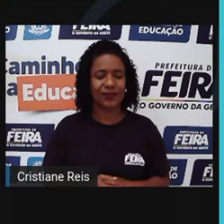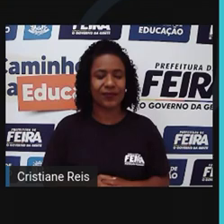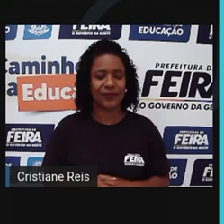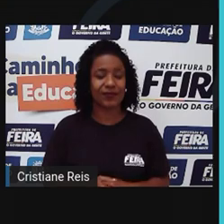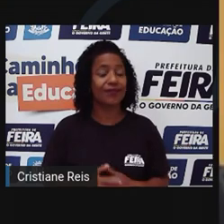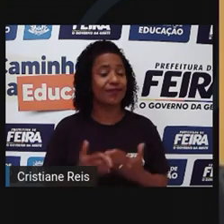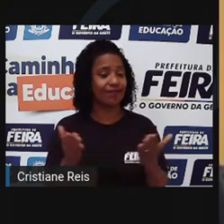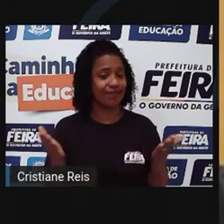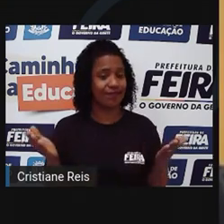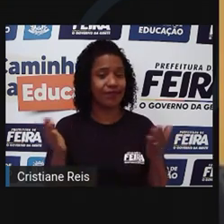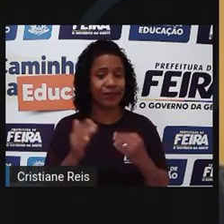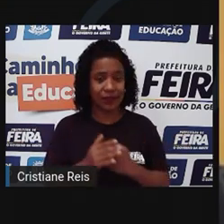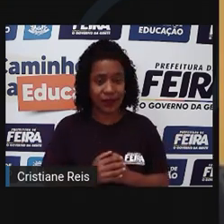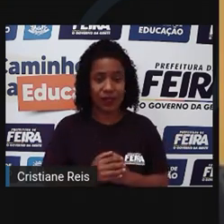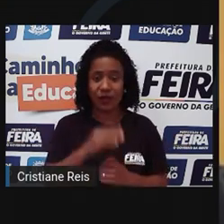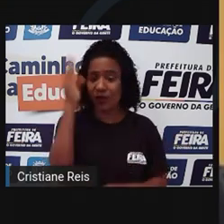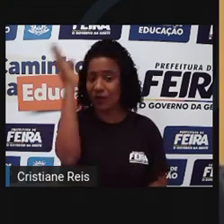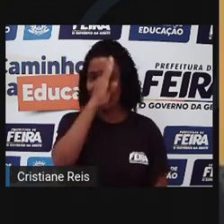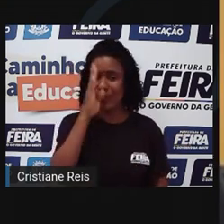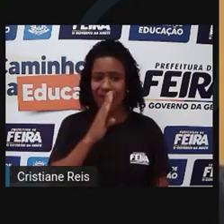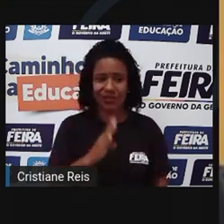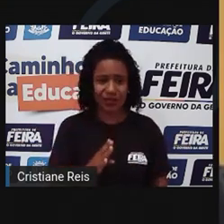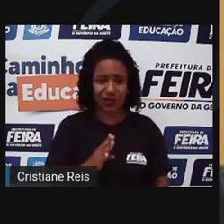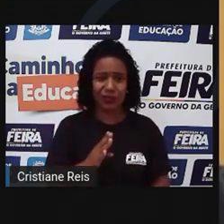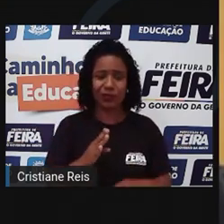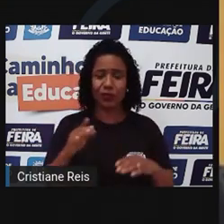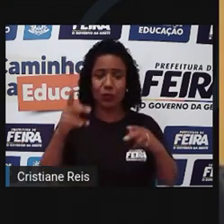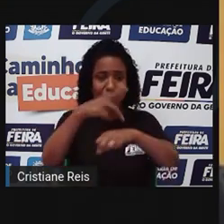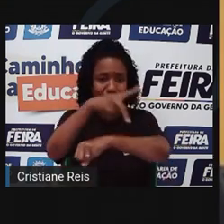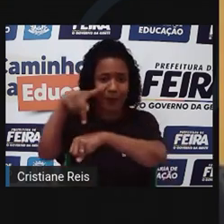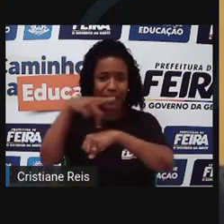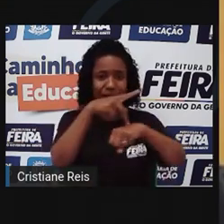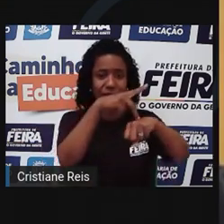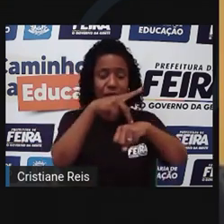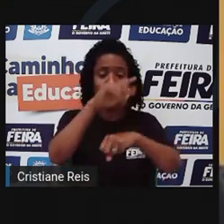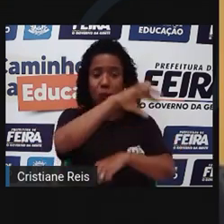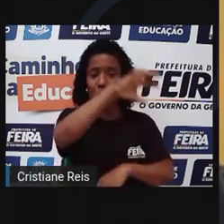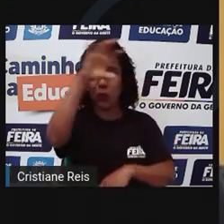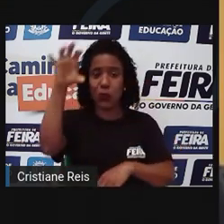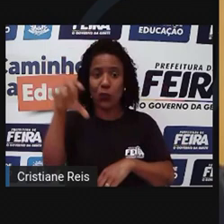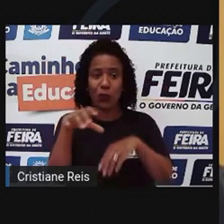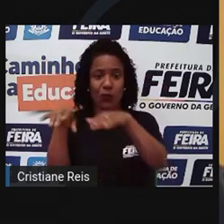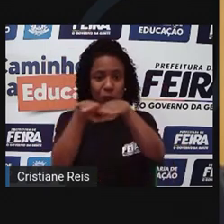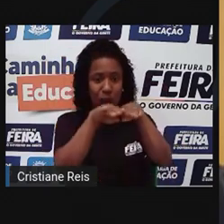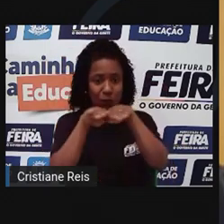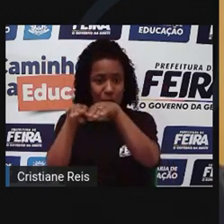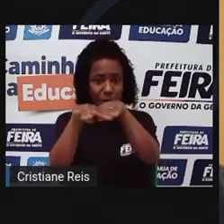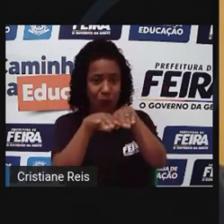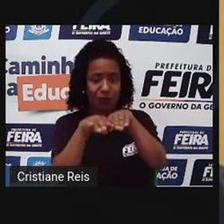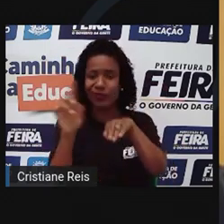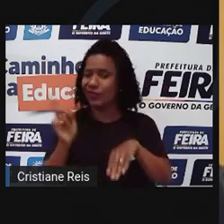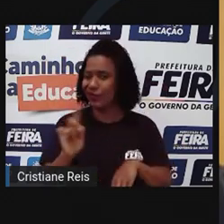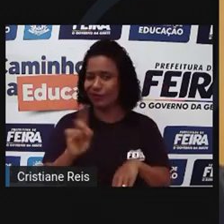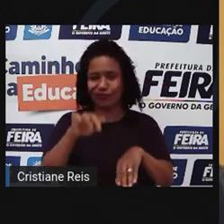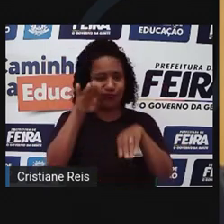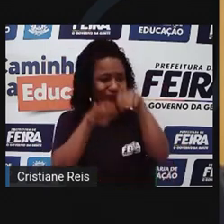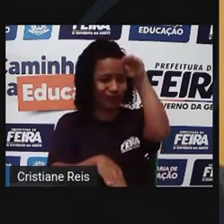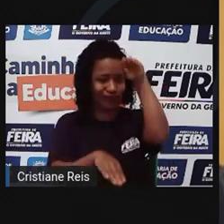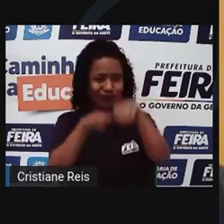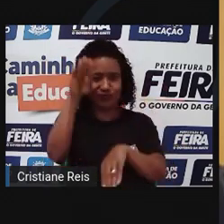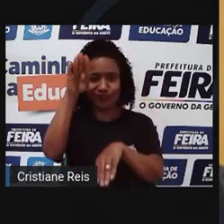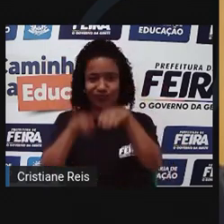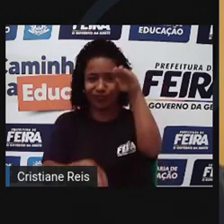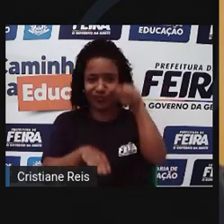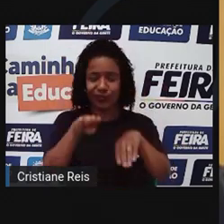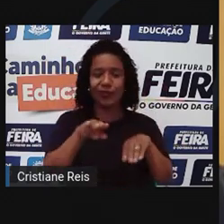O Brasil é um país extremamente desigual em todos os sentidos. A gente tem desigualdade de renda, desigualdade de